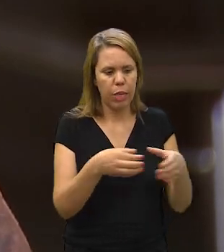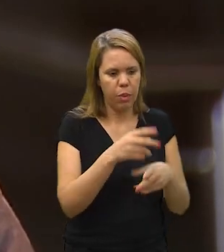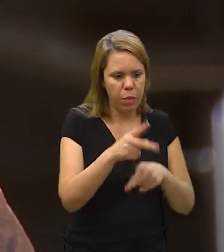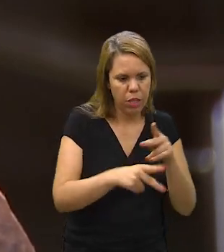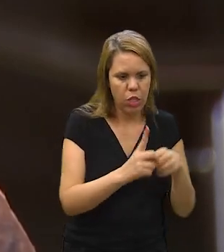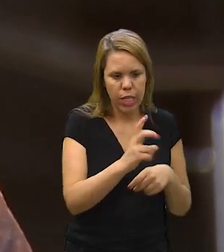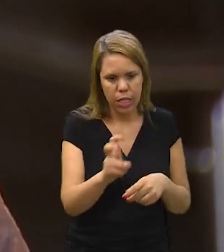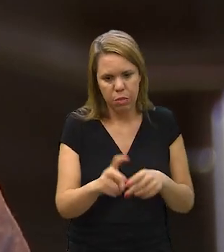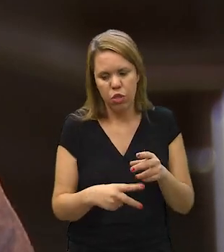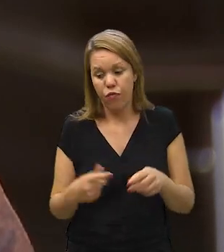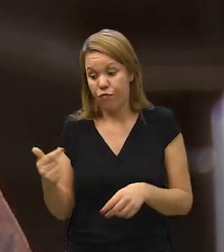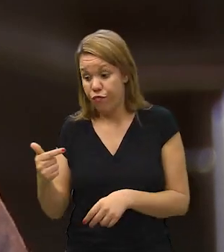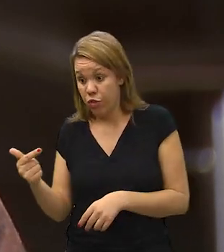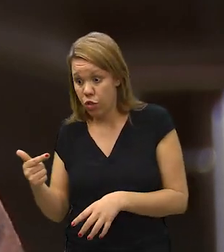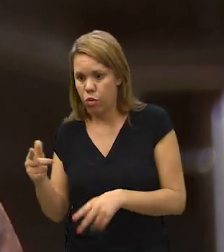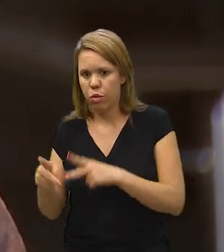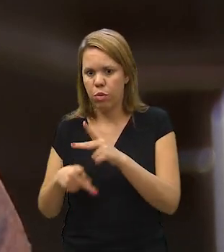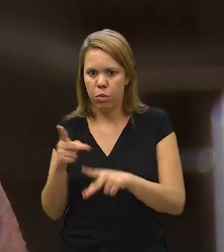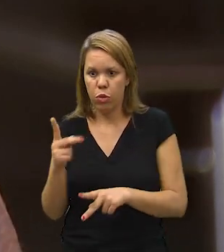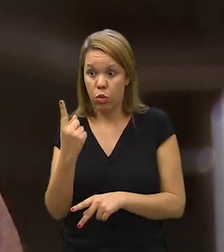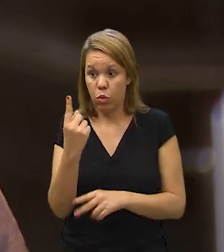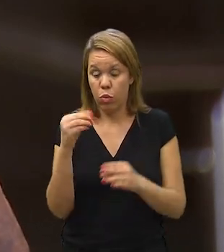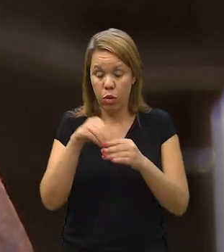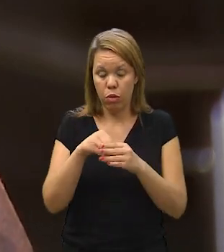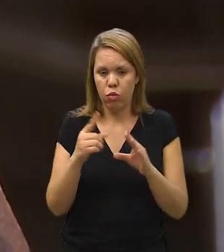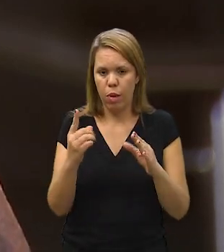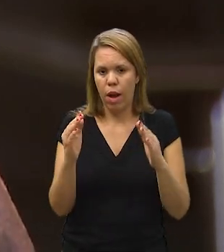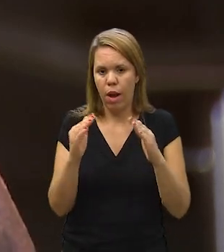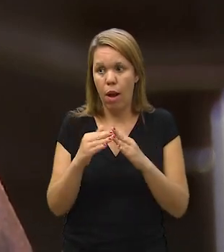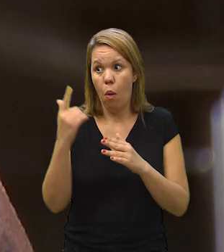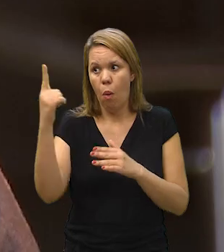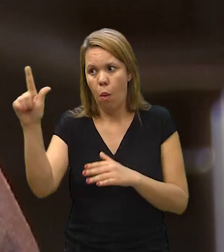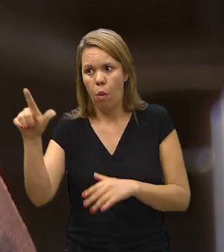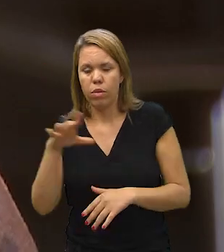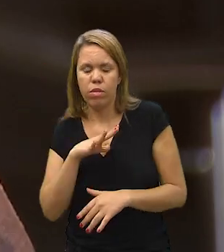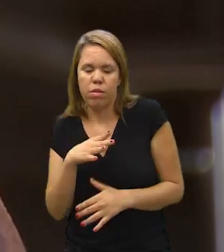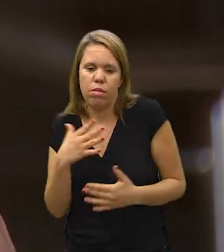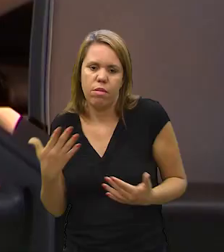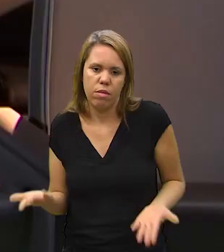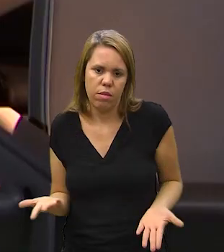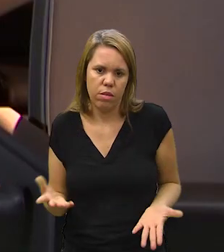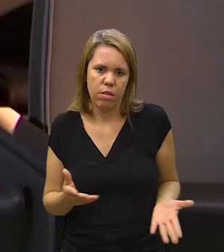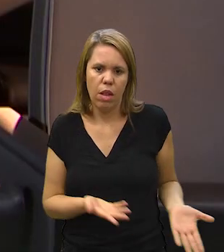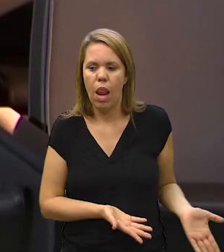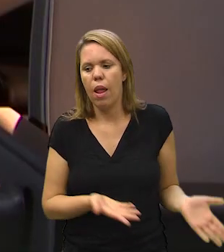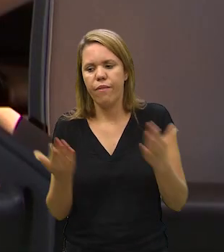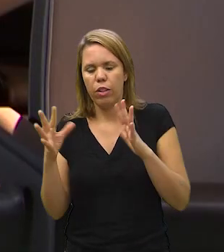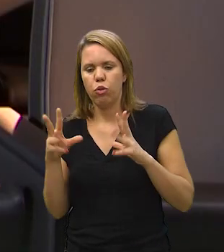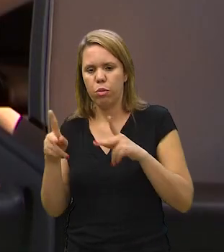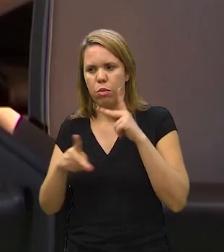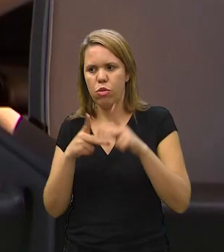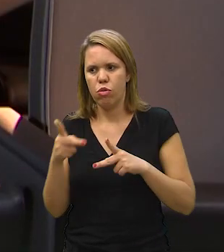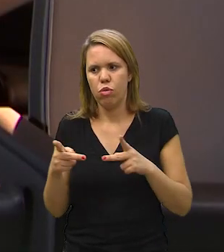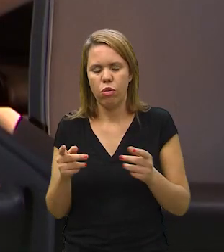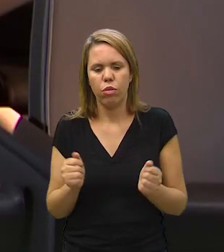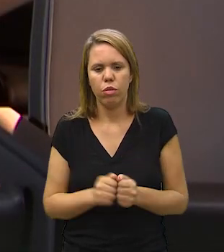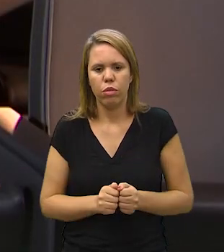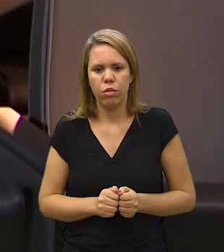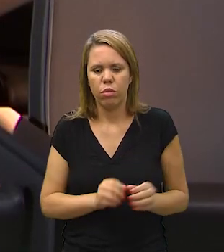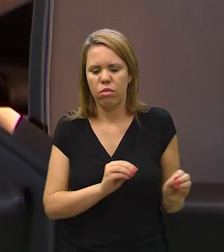junto, então era 22 pessoas na casa, assim, em outra cidade. Então, levar todo mundo,